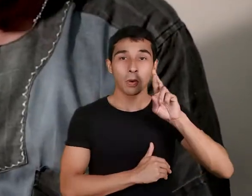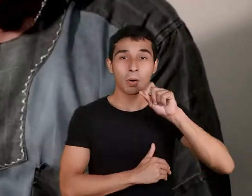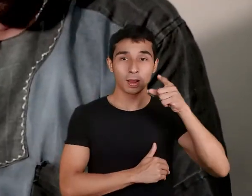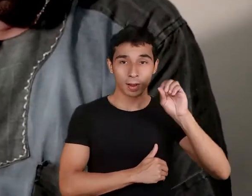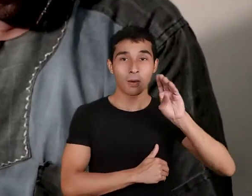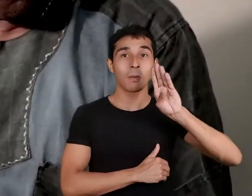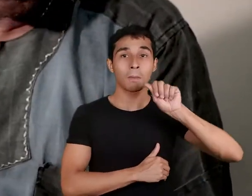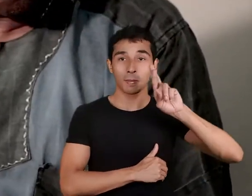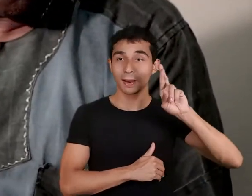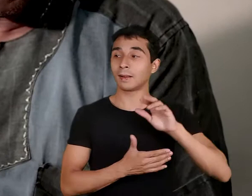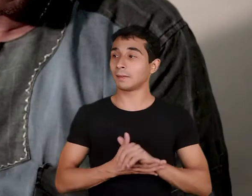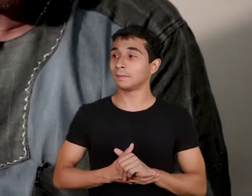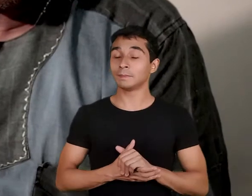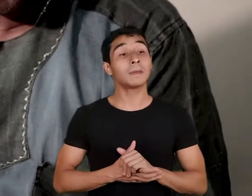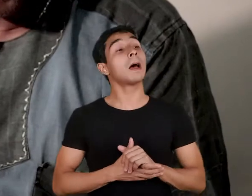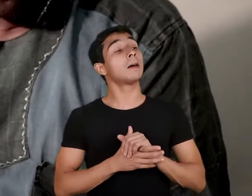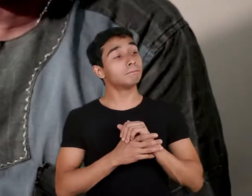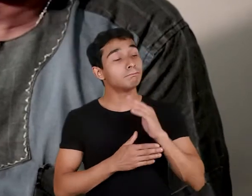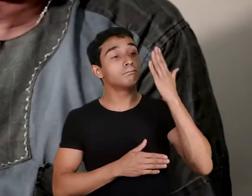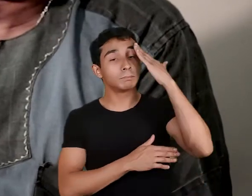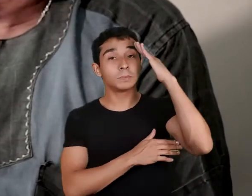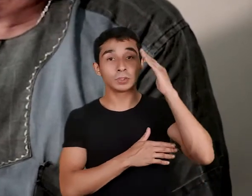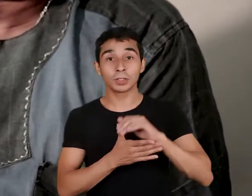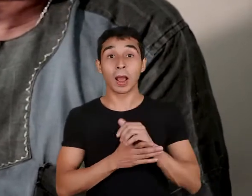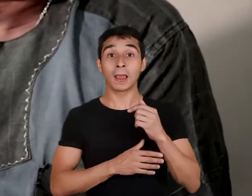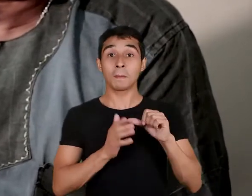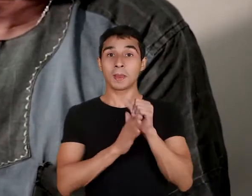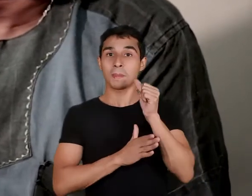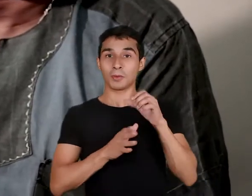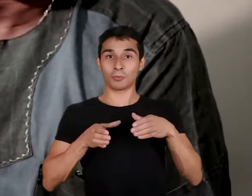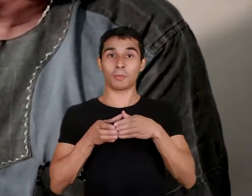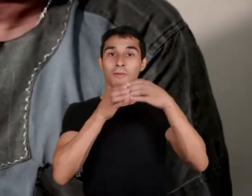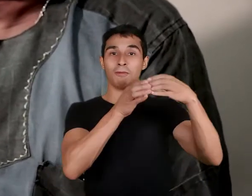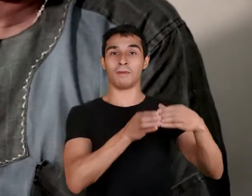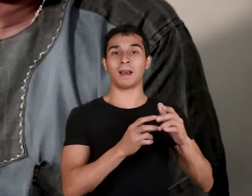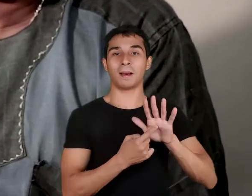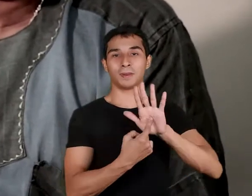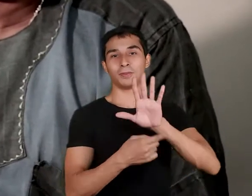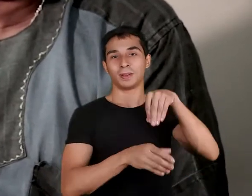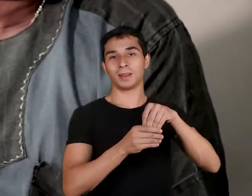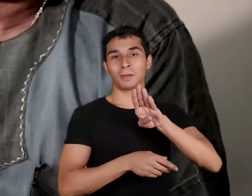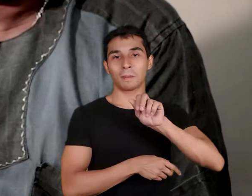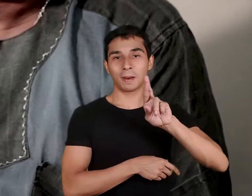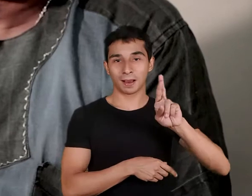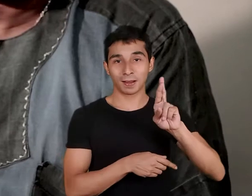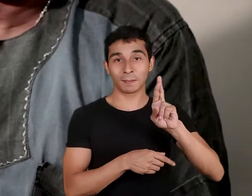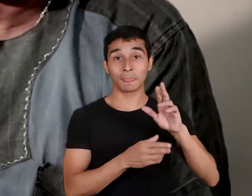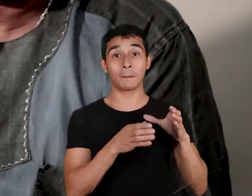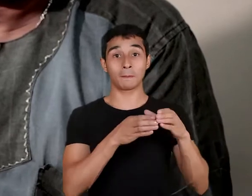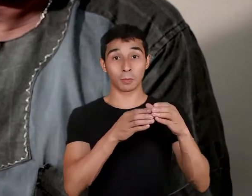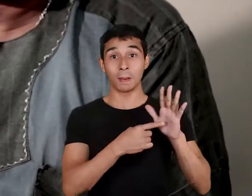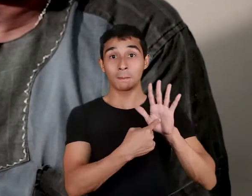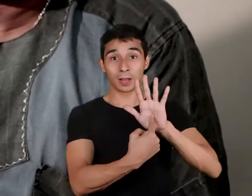foi a pessoa que primeiro tocou para esse bar. E esse bar acabou virando